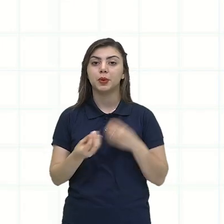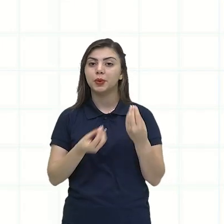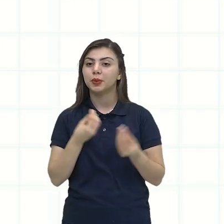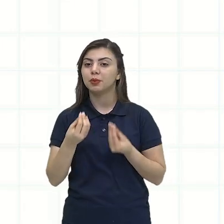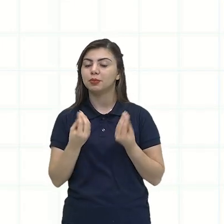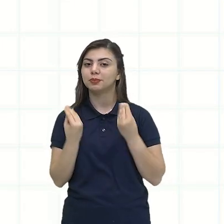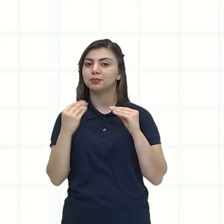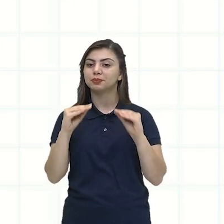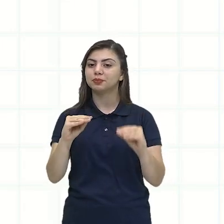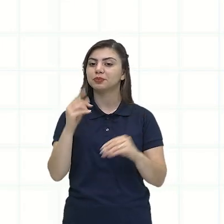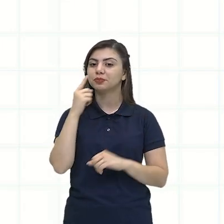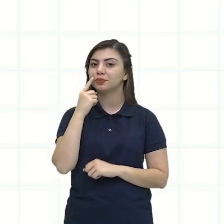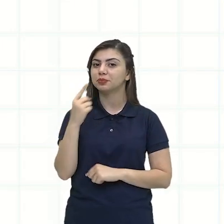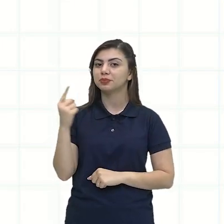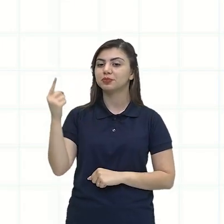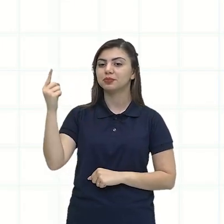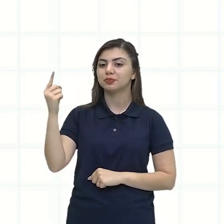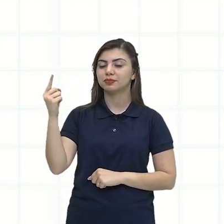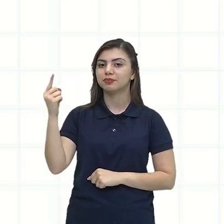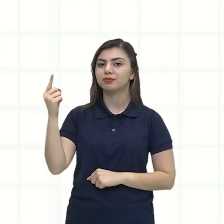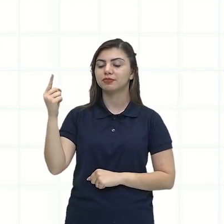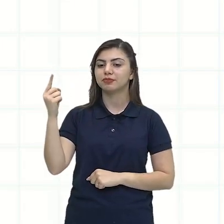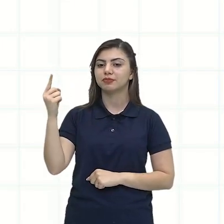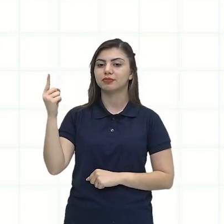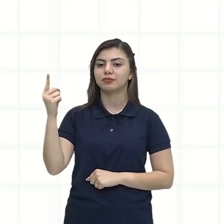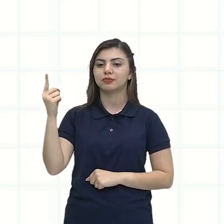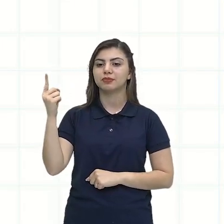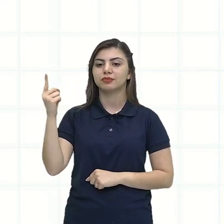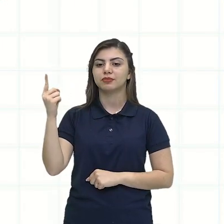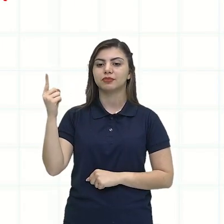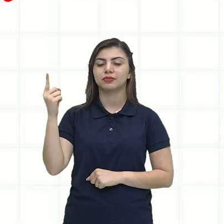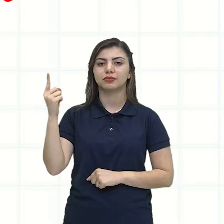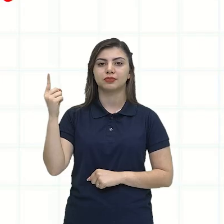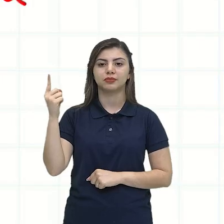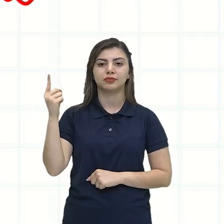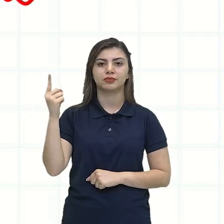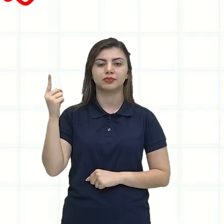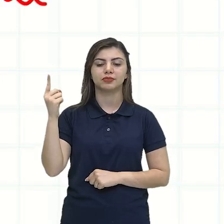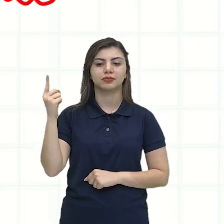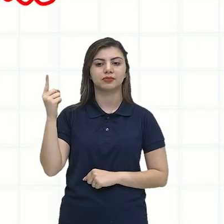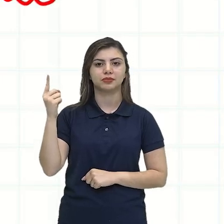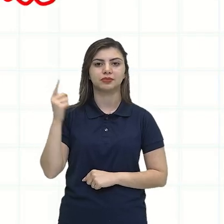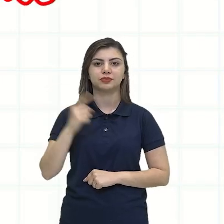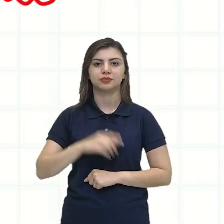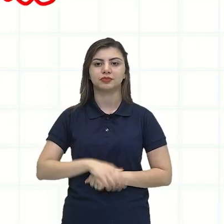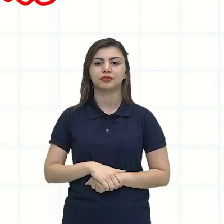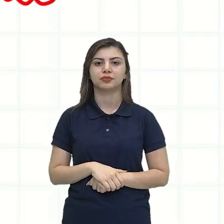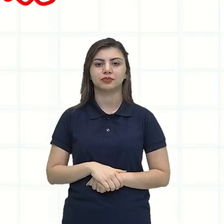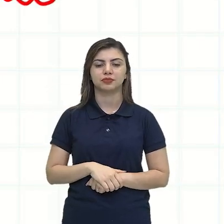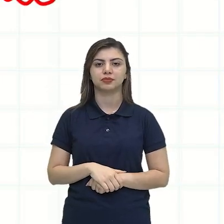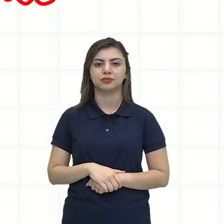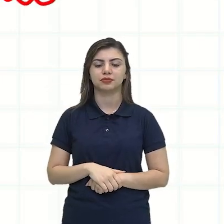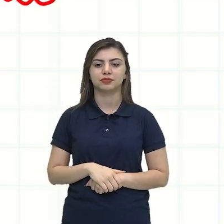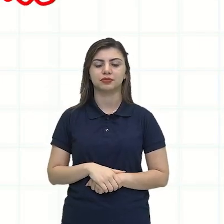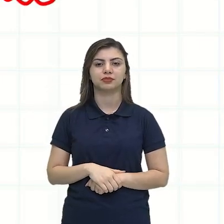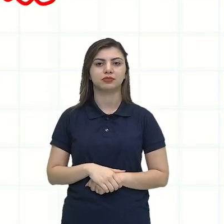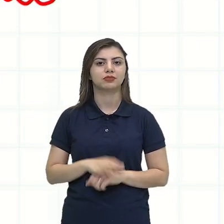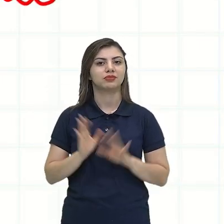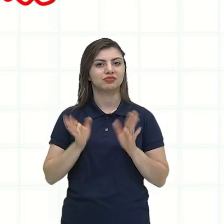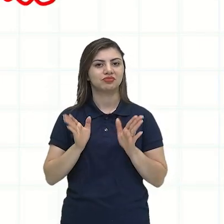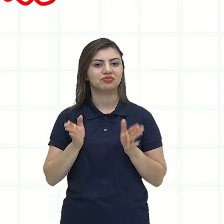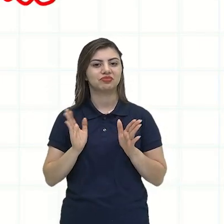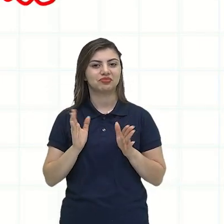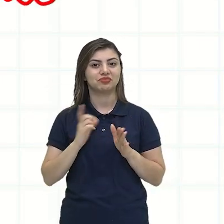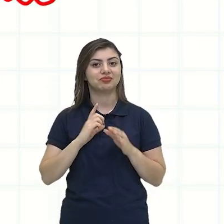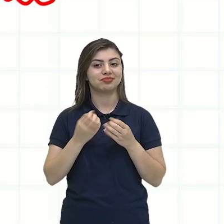He is tall. He is tall. Tá? Aqui eu já fiz